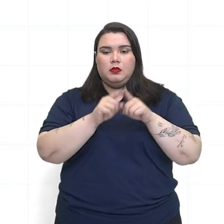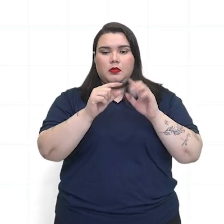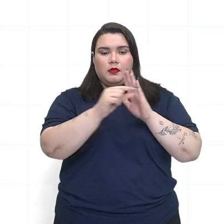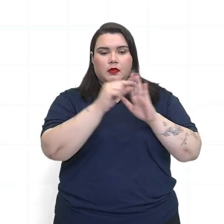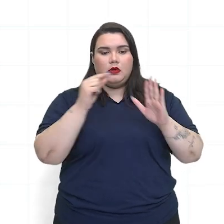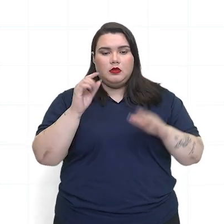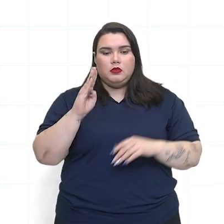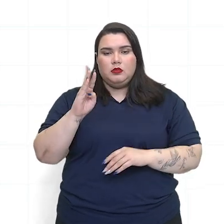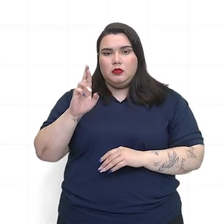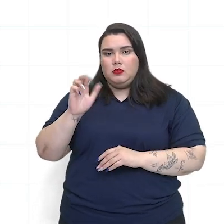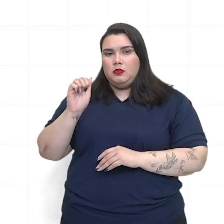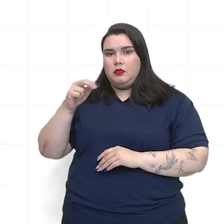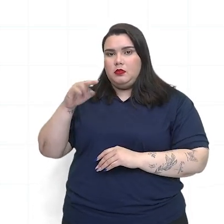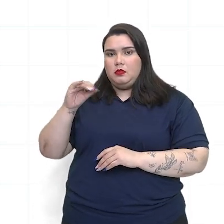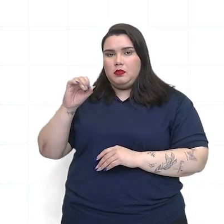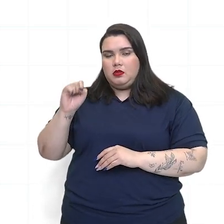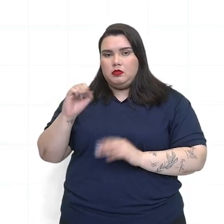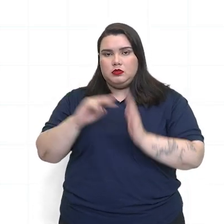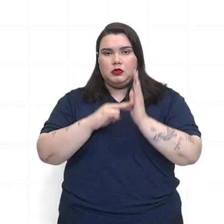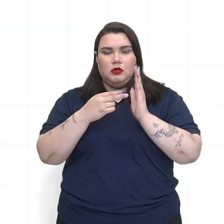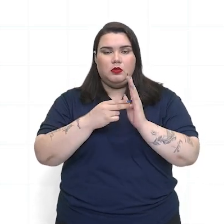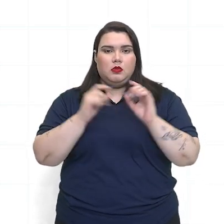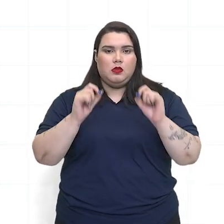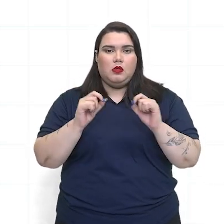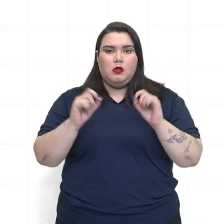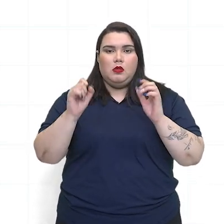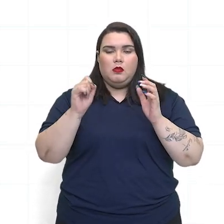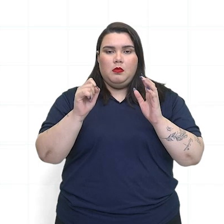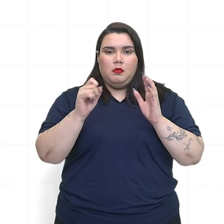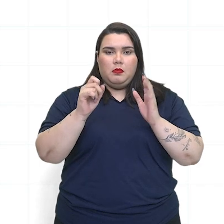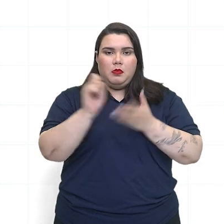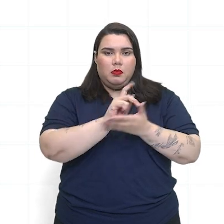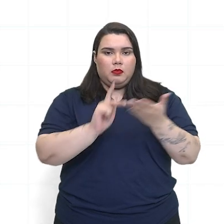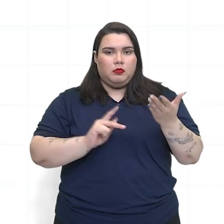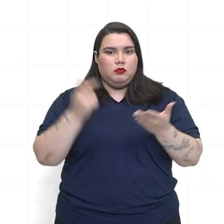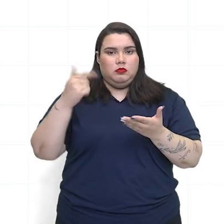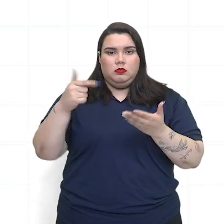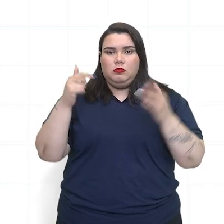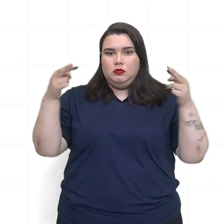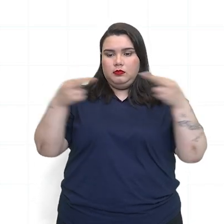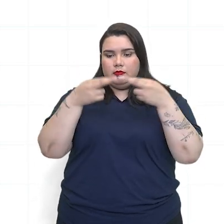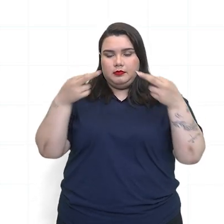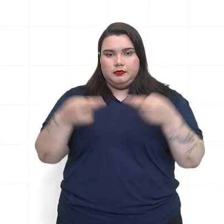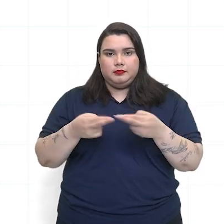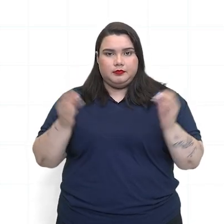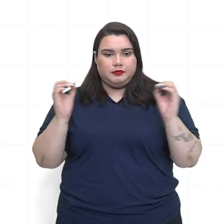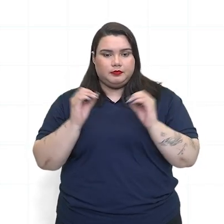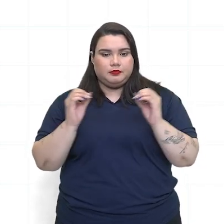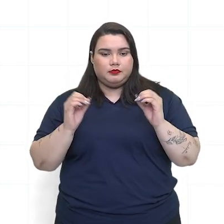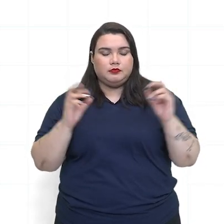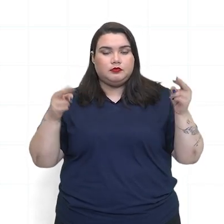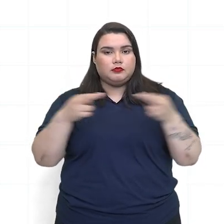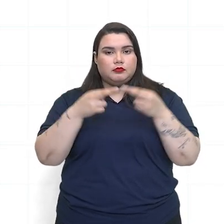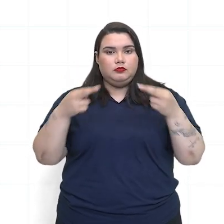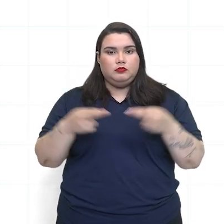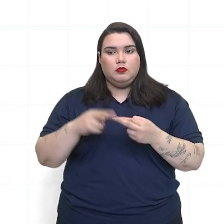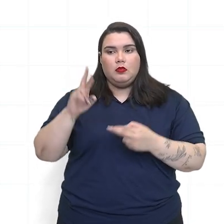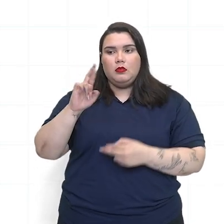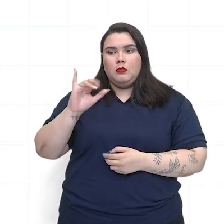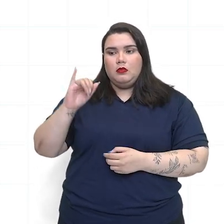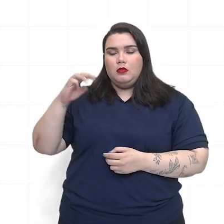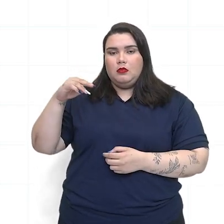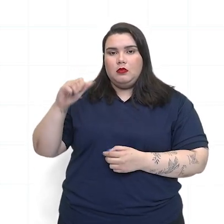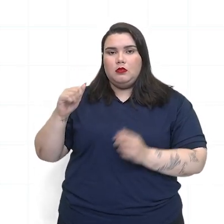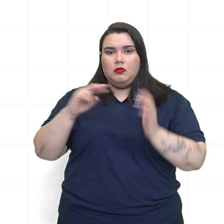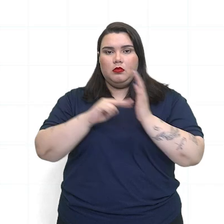com versos brancos, ou seja, não tem rimas. São versos brancos porque não faz rimas. O que é a rima? É a